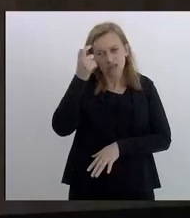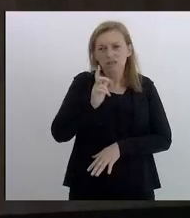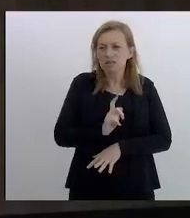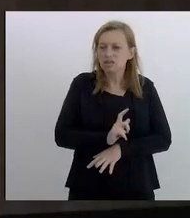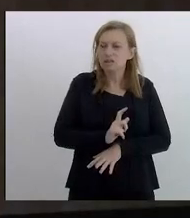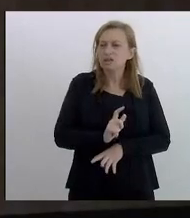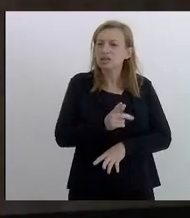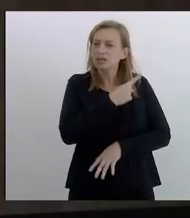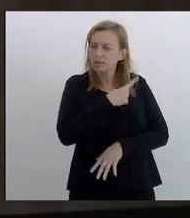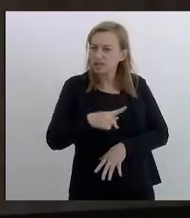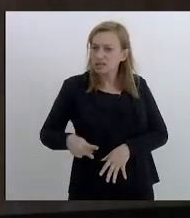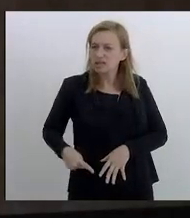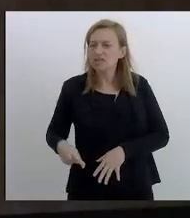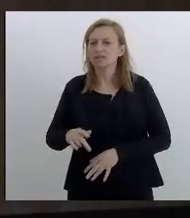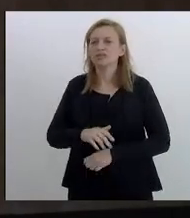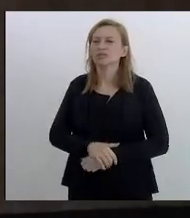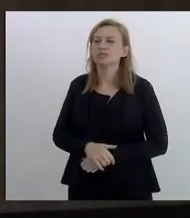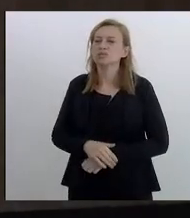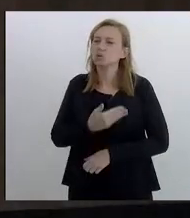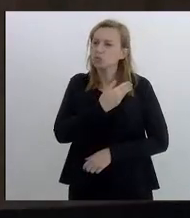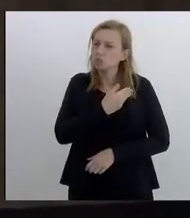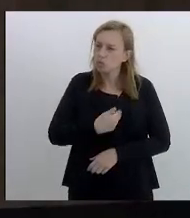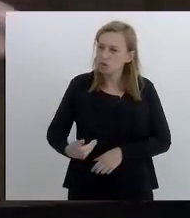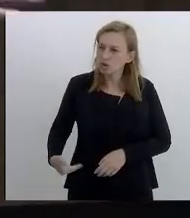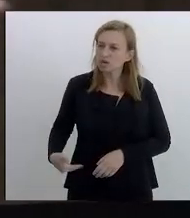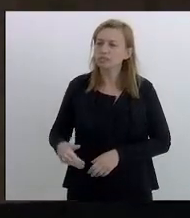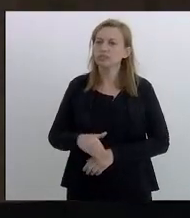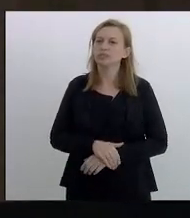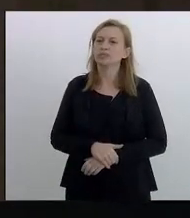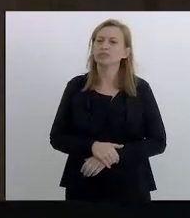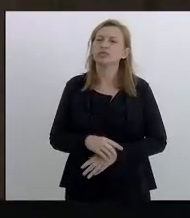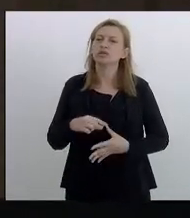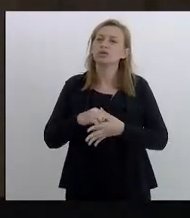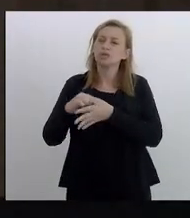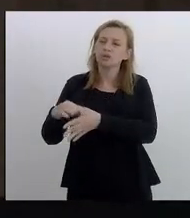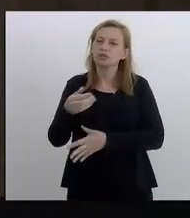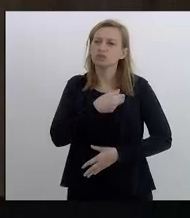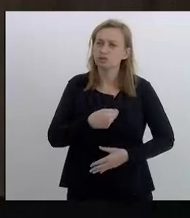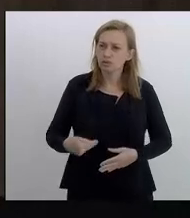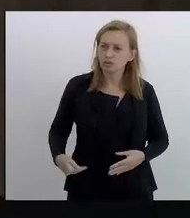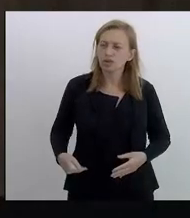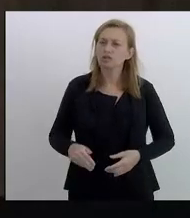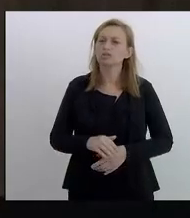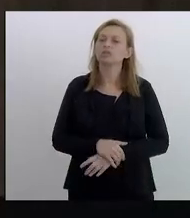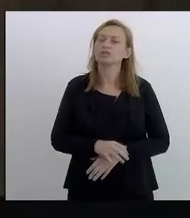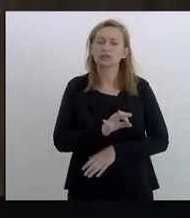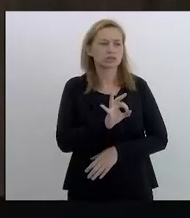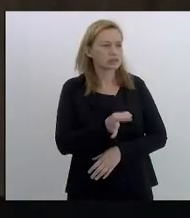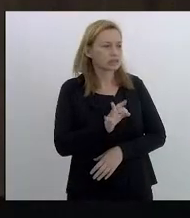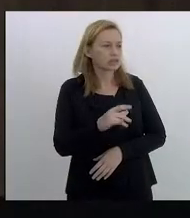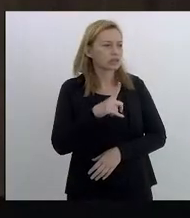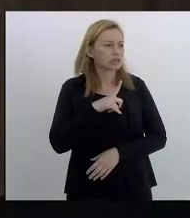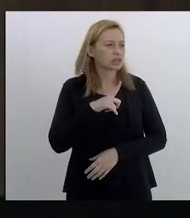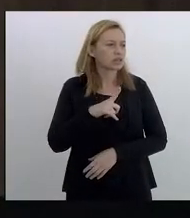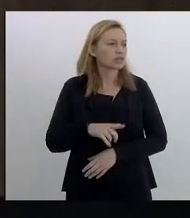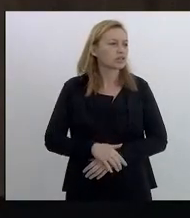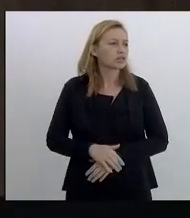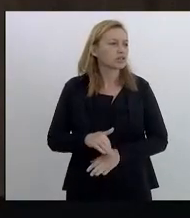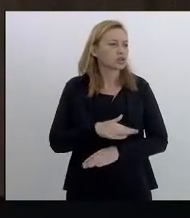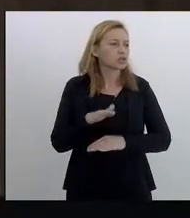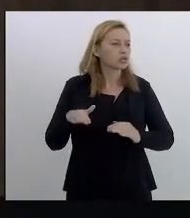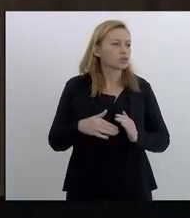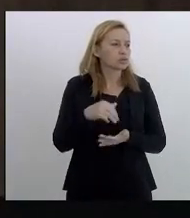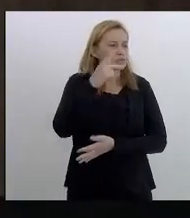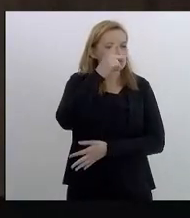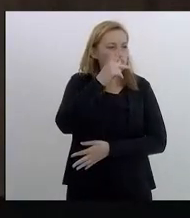a presidência, o governo, o líder de governo, e tenho certeza que todo